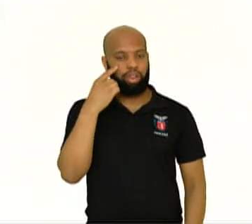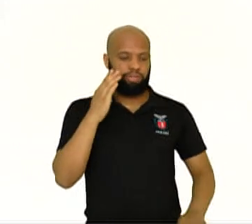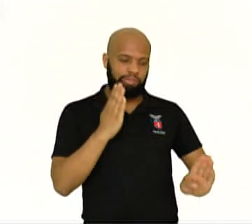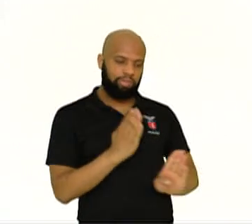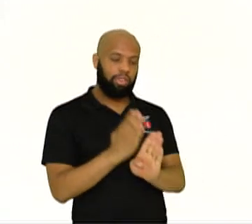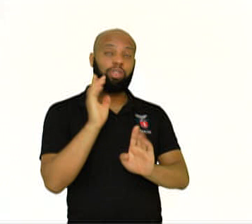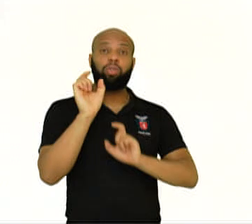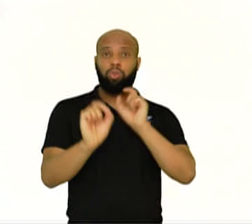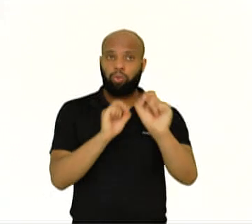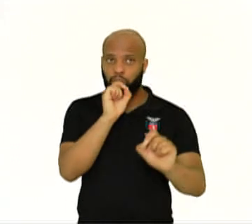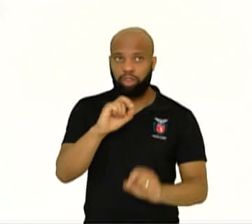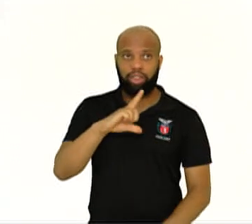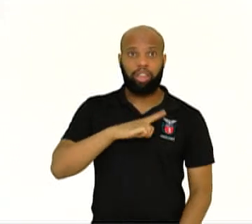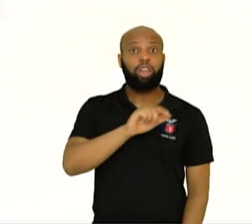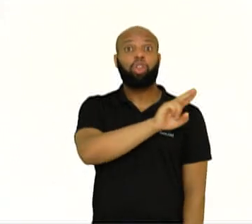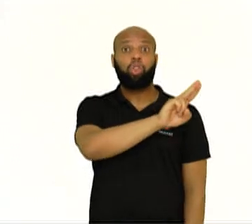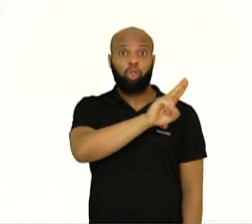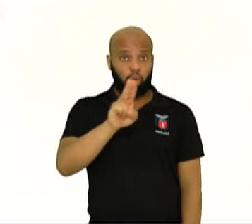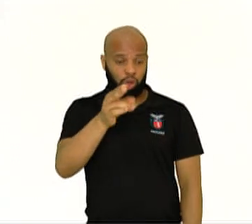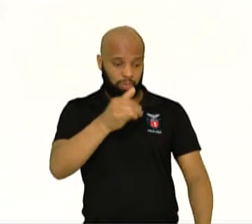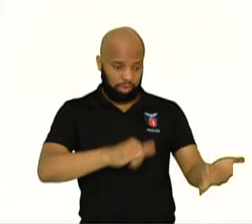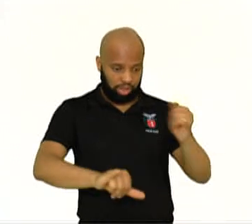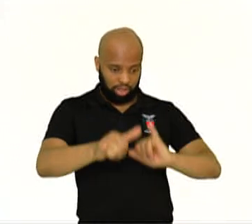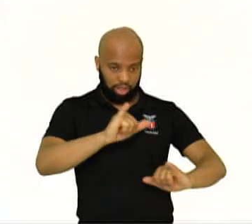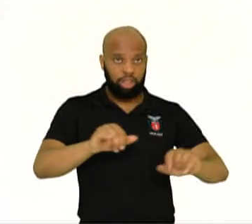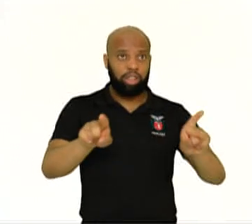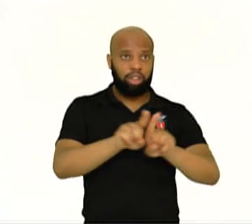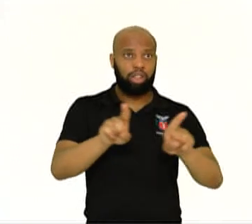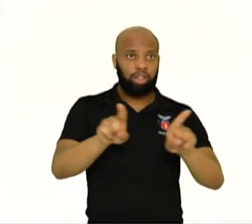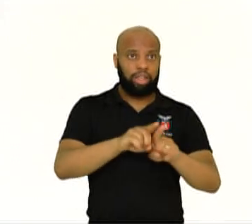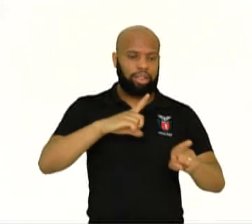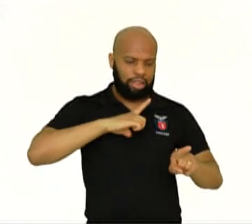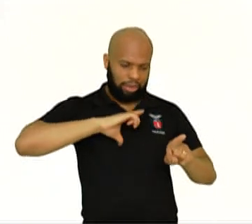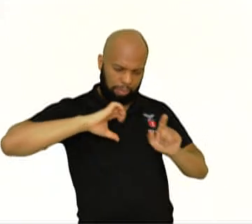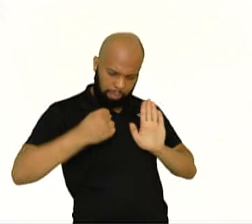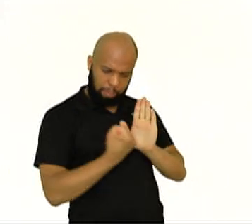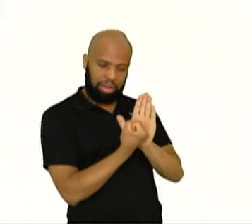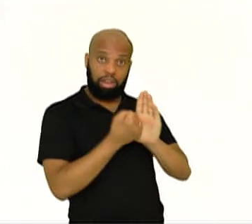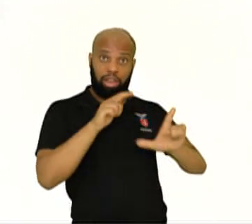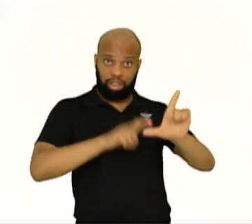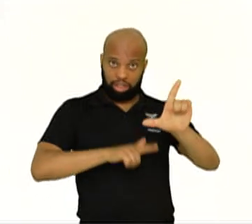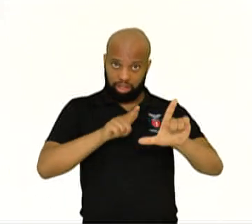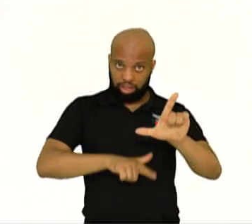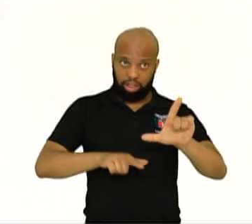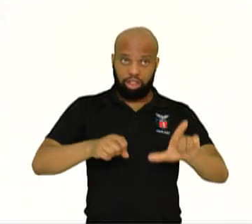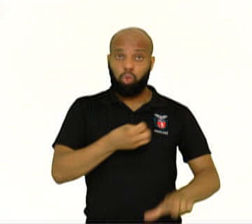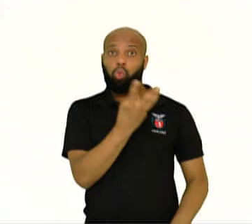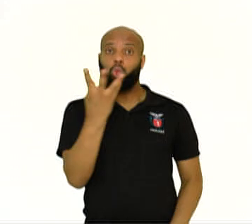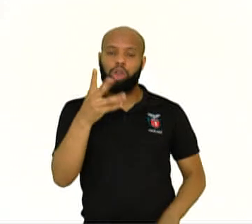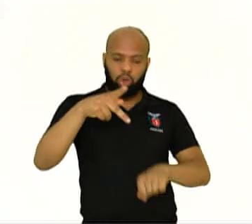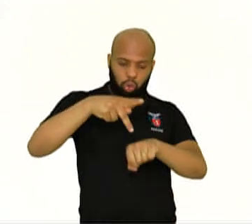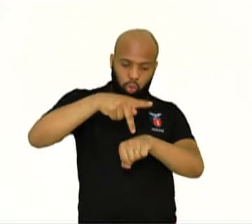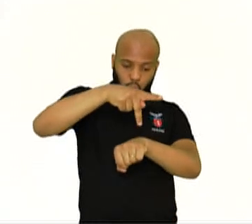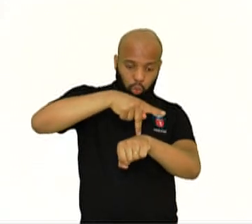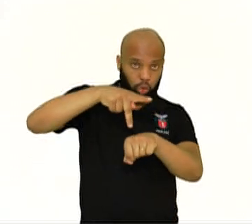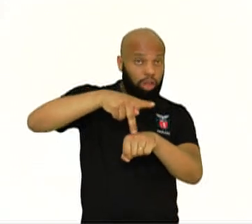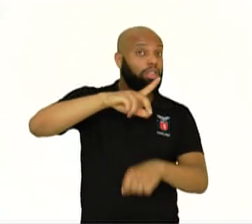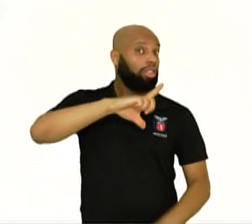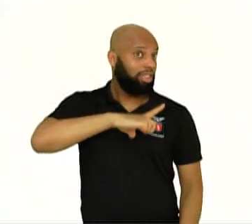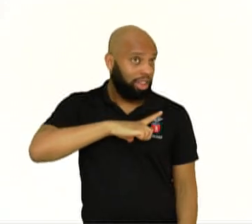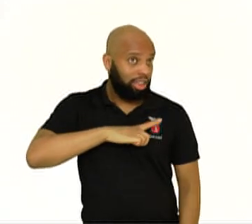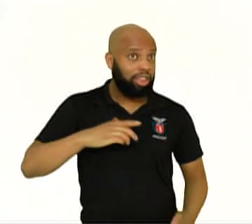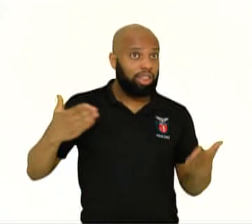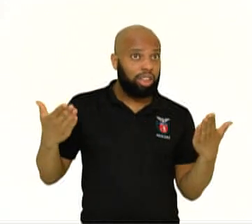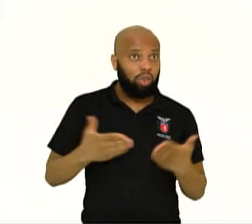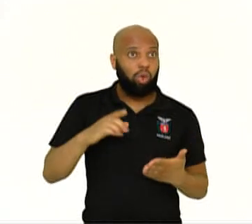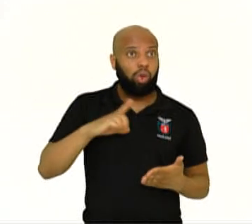identificar o quê? O nome do elemento químico, o seu símbolo e quantos prótons ele possui.